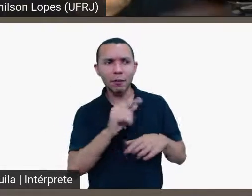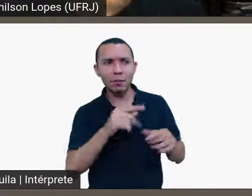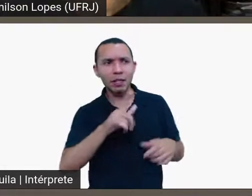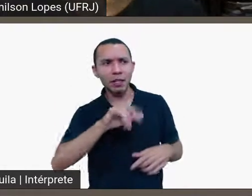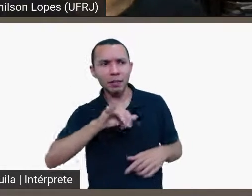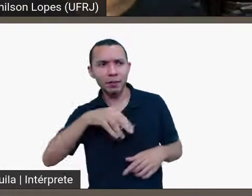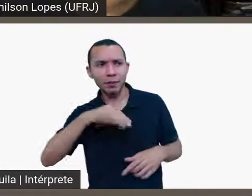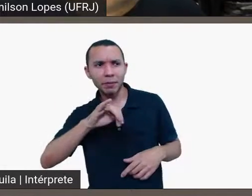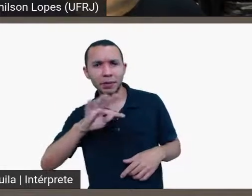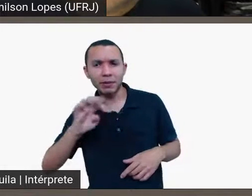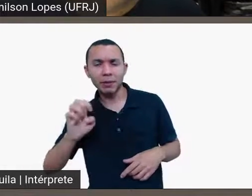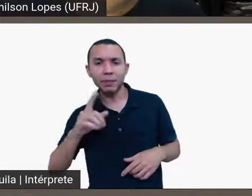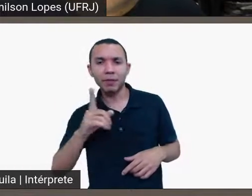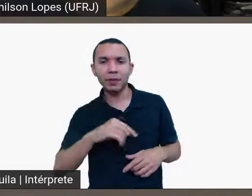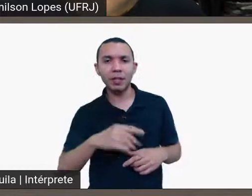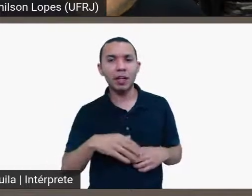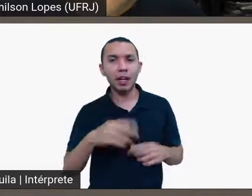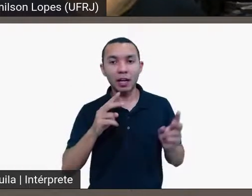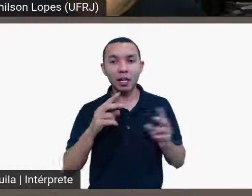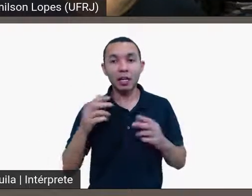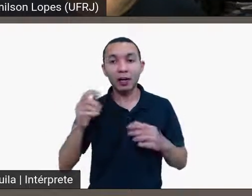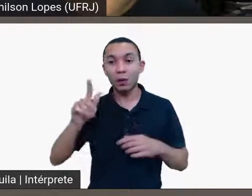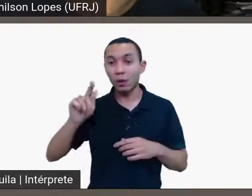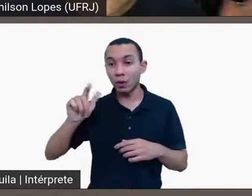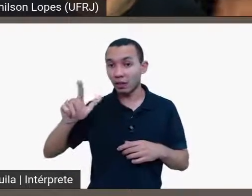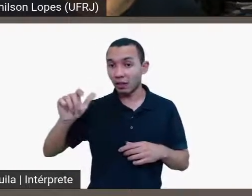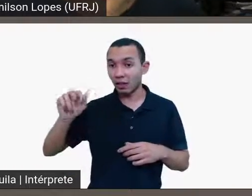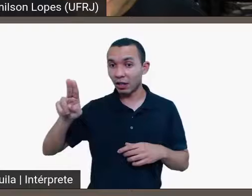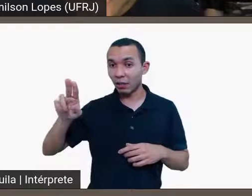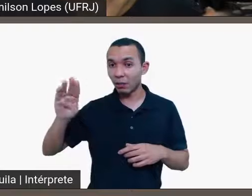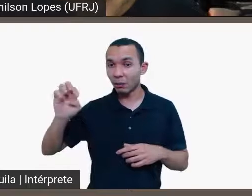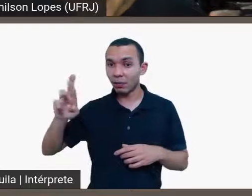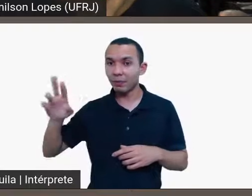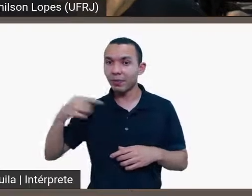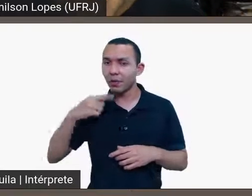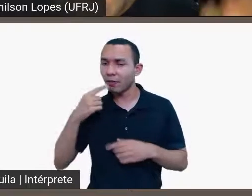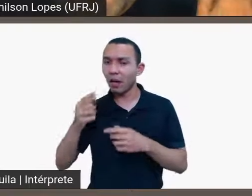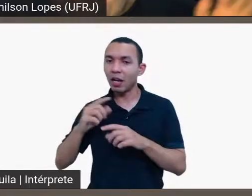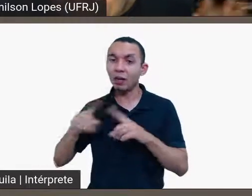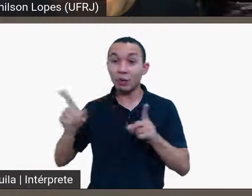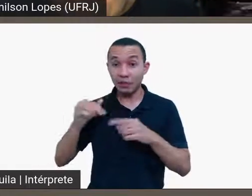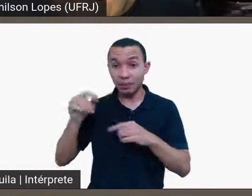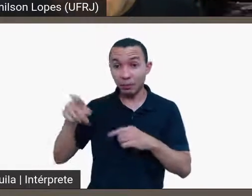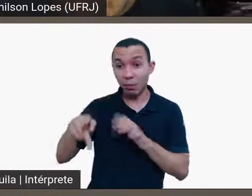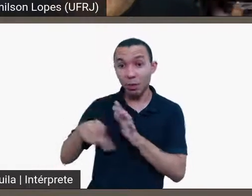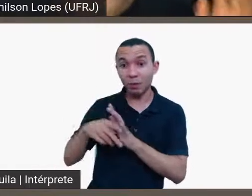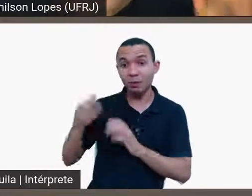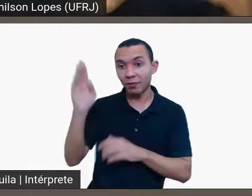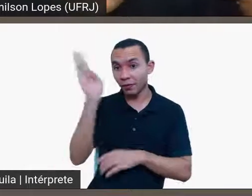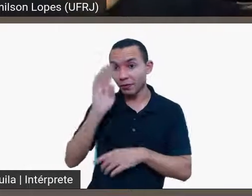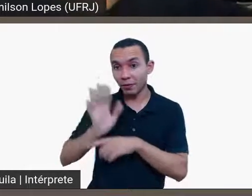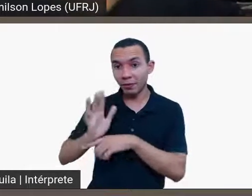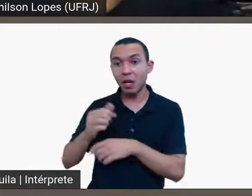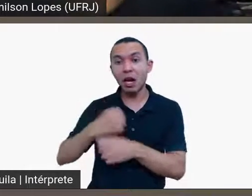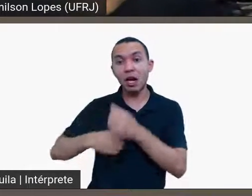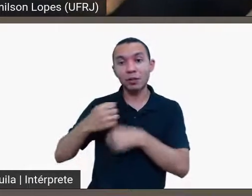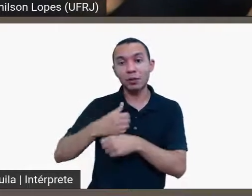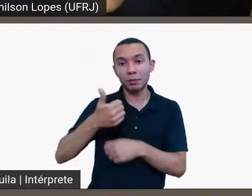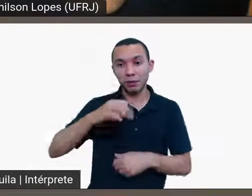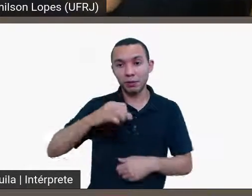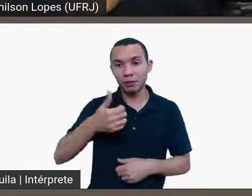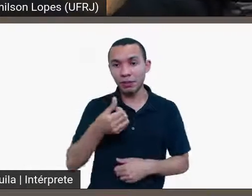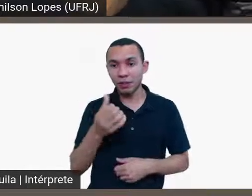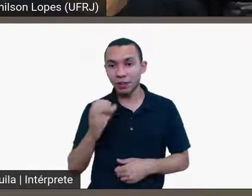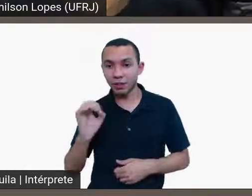que é diferente da visão que o Glauber vai discutir na Revisão Crítica do Cinema Brasileiro, lá nos anos 60, quando ele adere, para